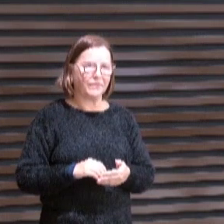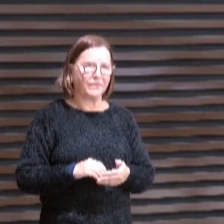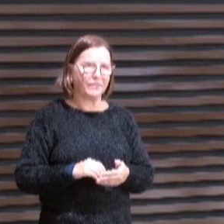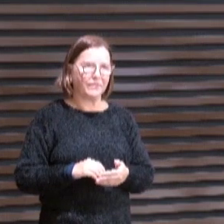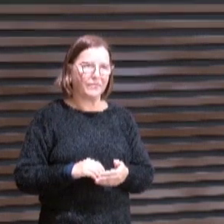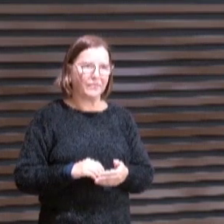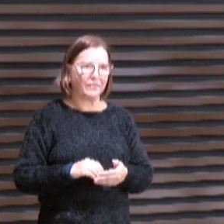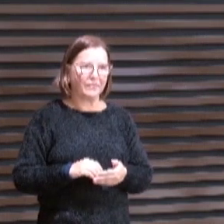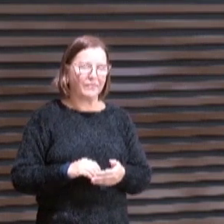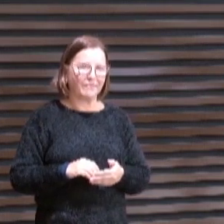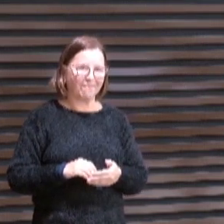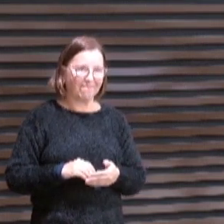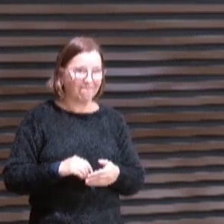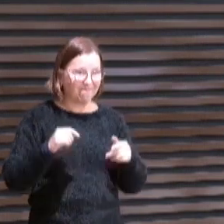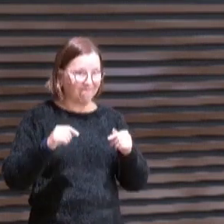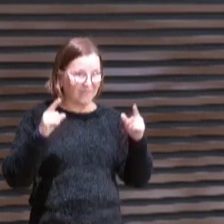É aqui que a conta pega.